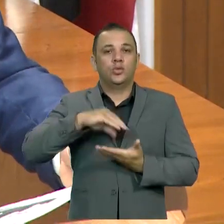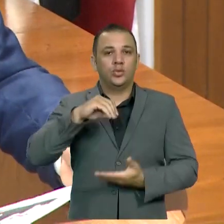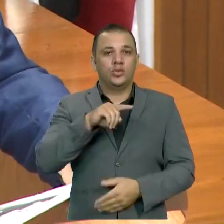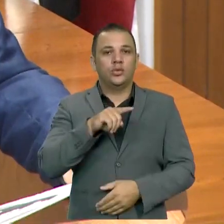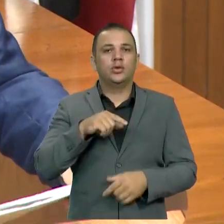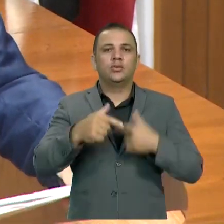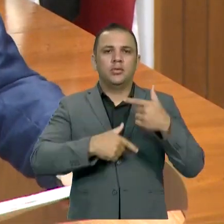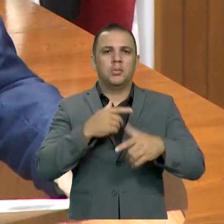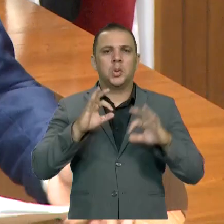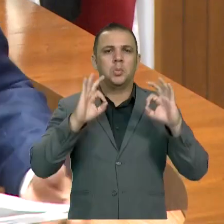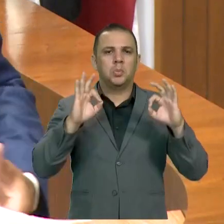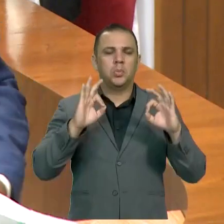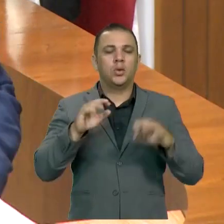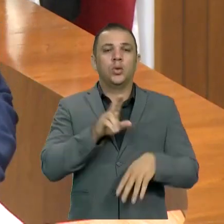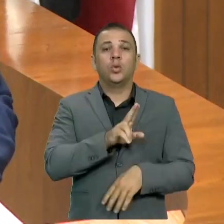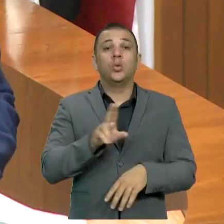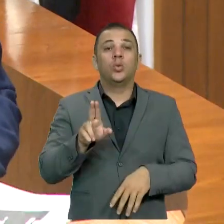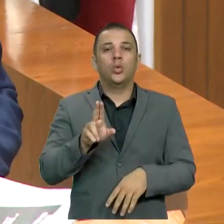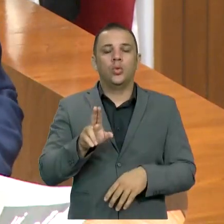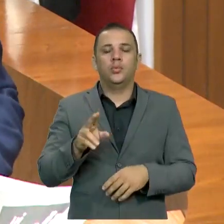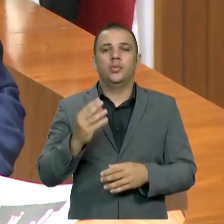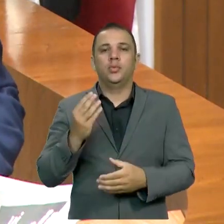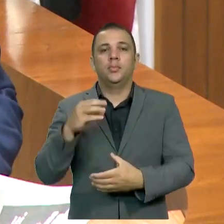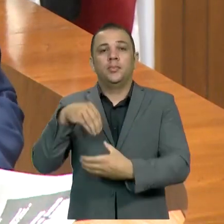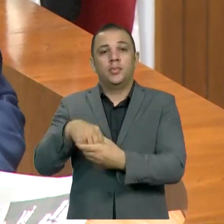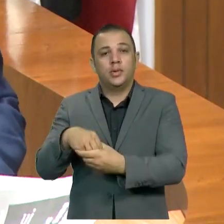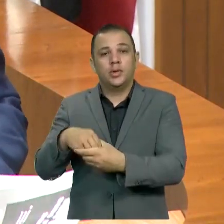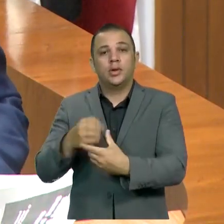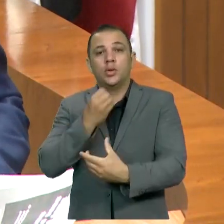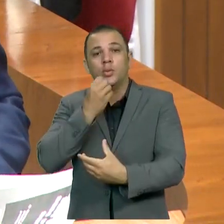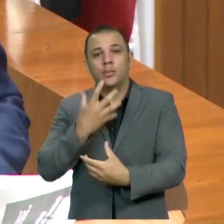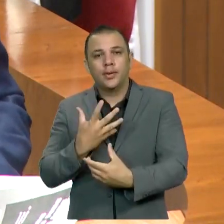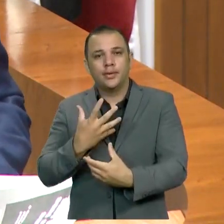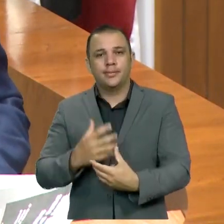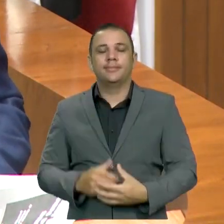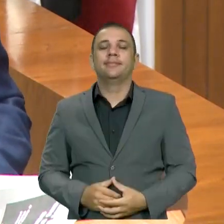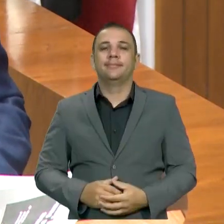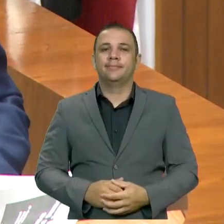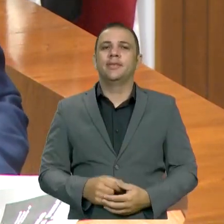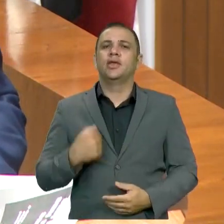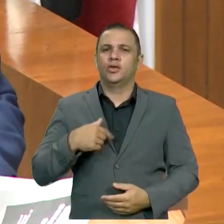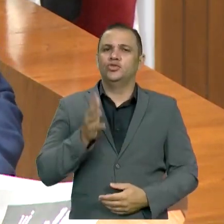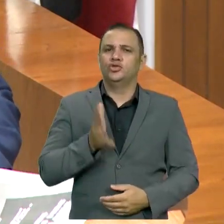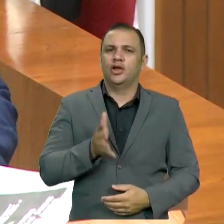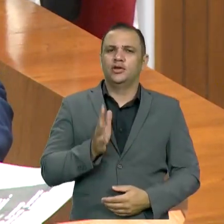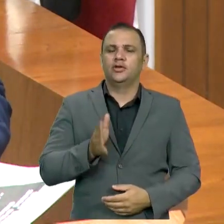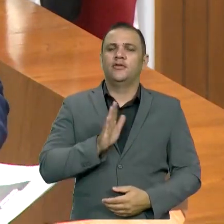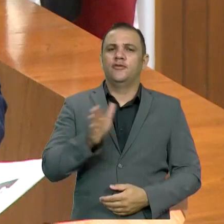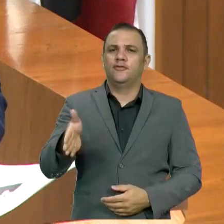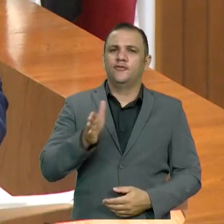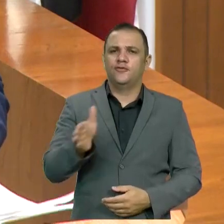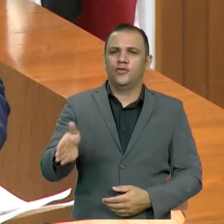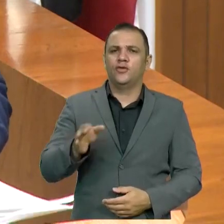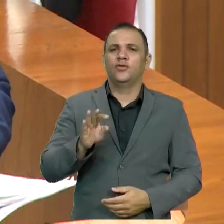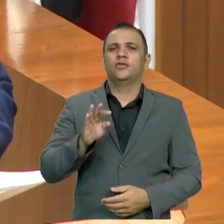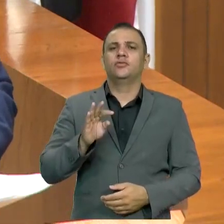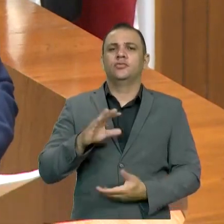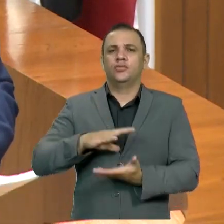social Plantando o Bem. Várias oportunidades já estive na cidade de Tutóia, conheço o projeto, já estive lá presente no